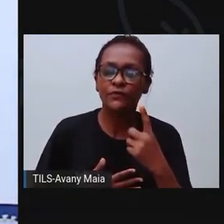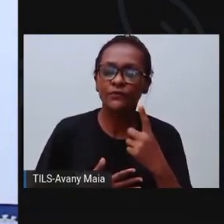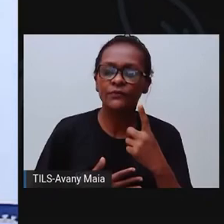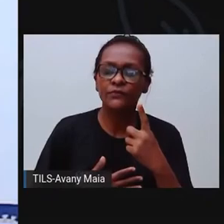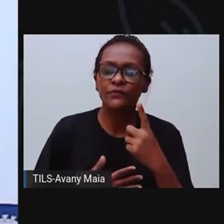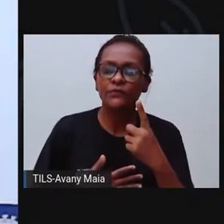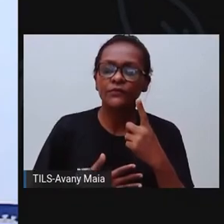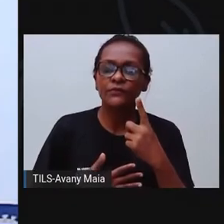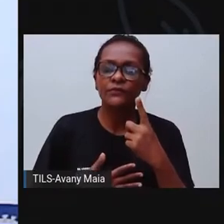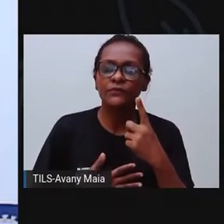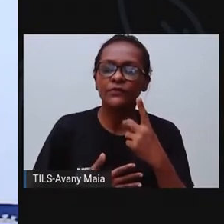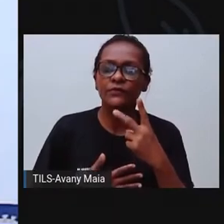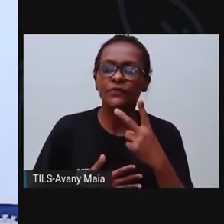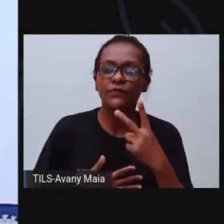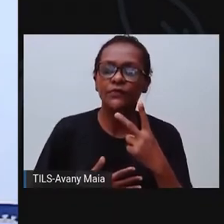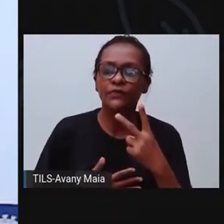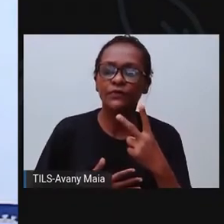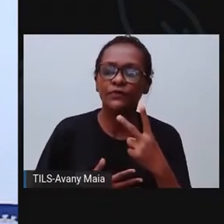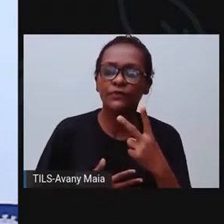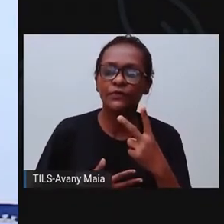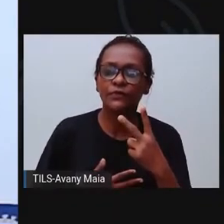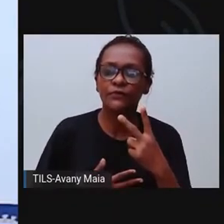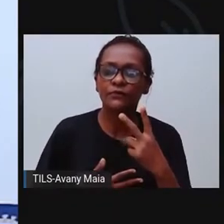Um. Dois,